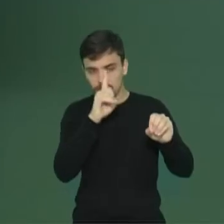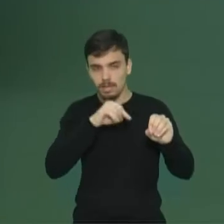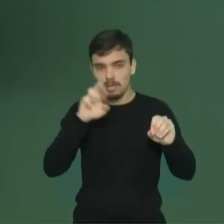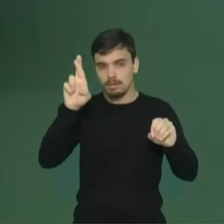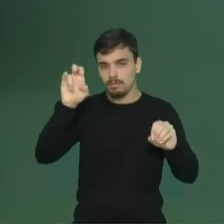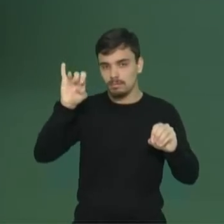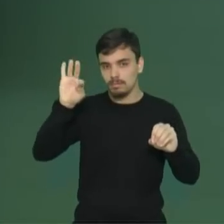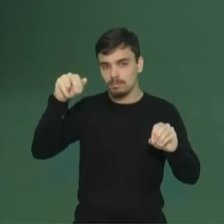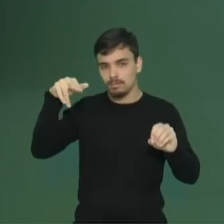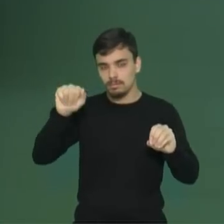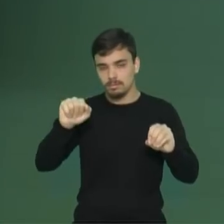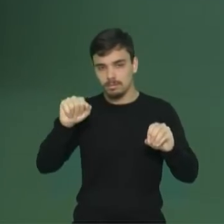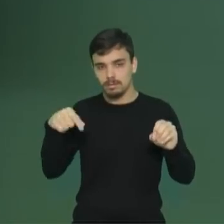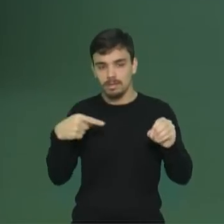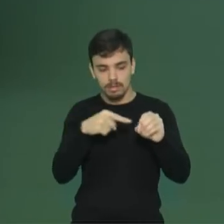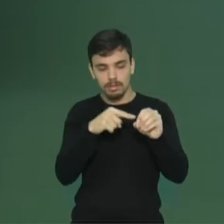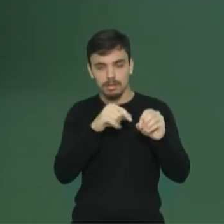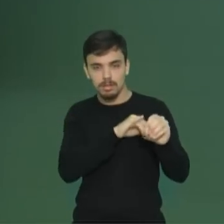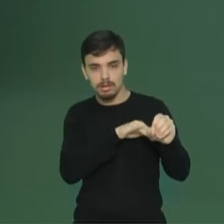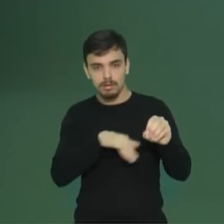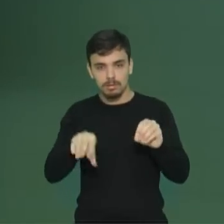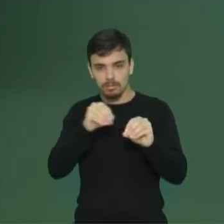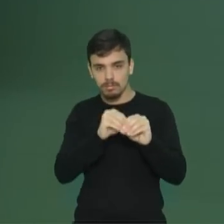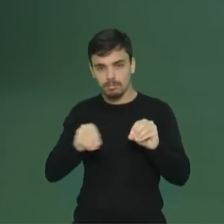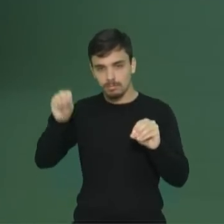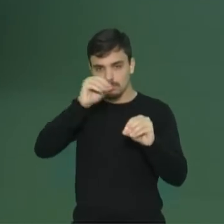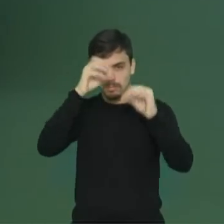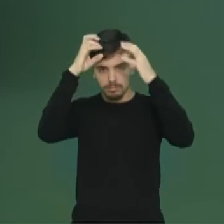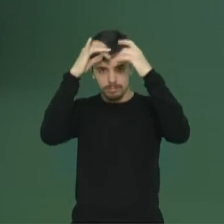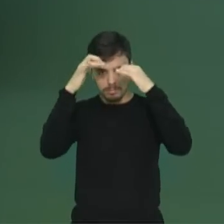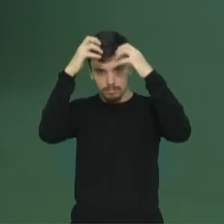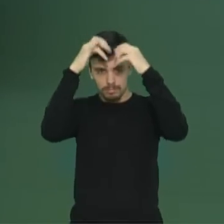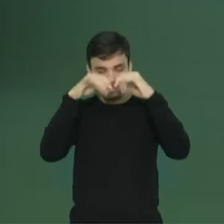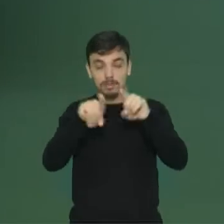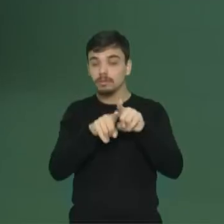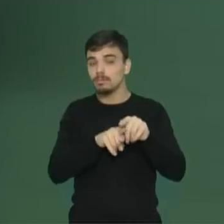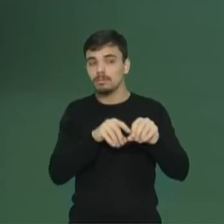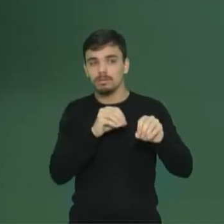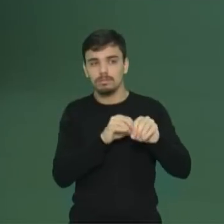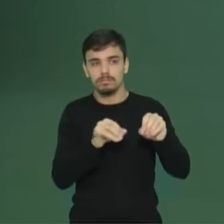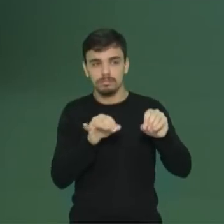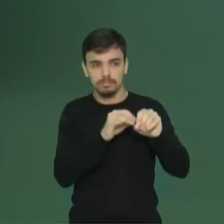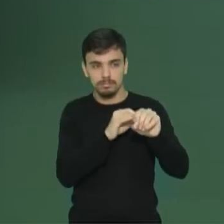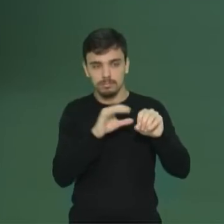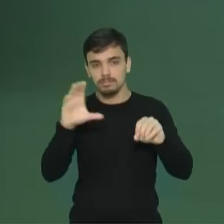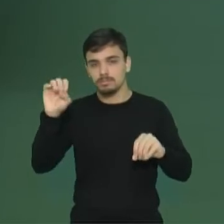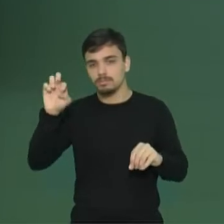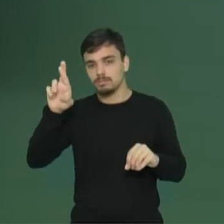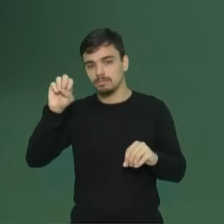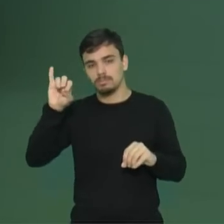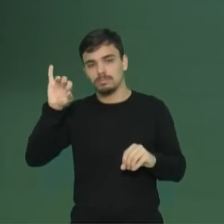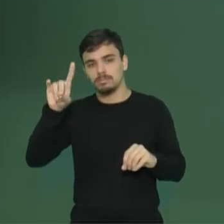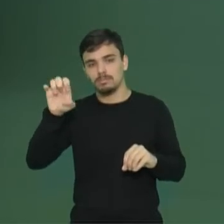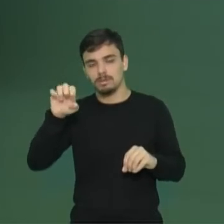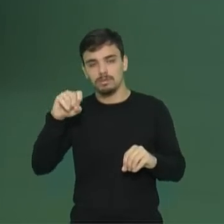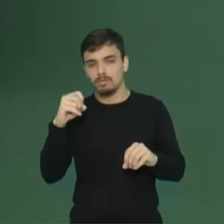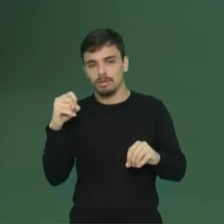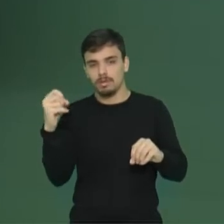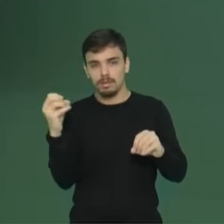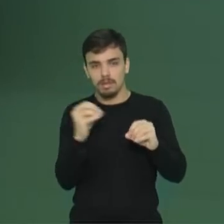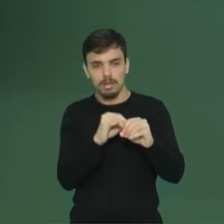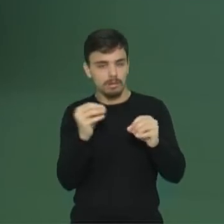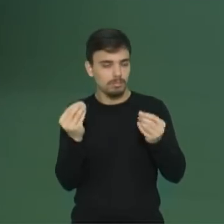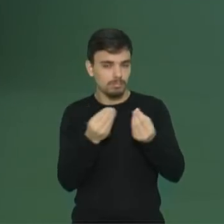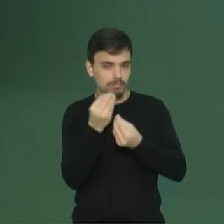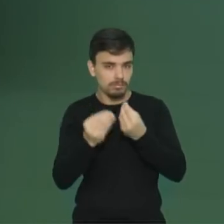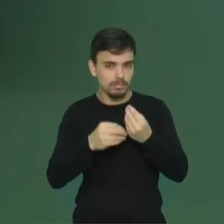nervo óptico leva para o cérebro. A coroide é a camada que vai fazer o quê? Mandar nutrientes para a retina. Se a retina